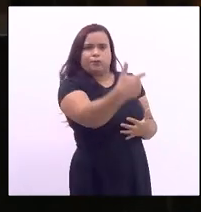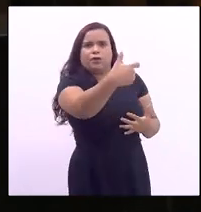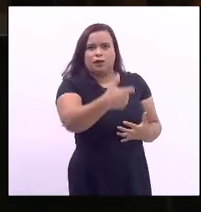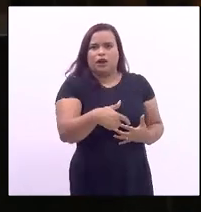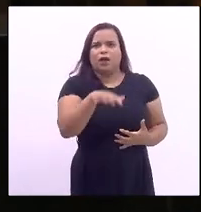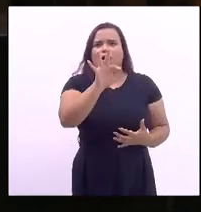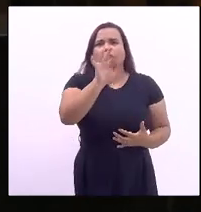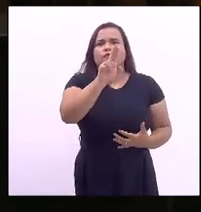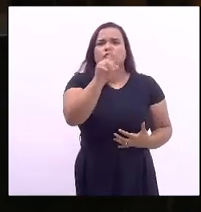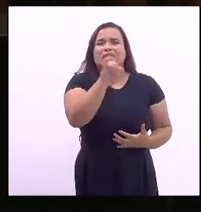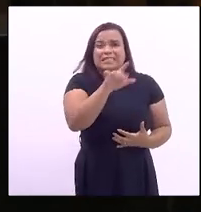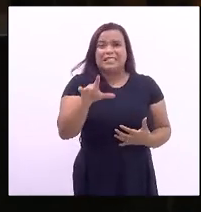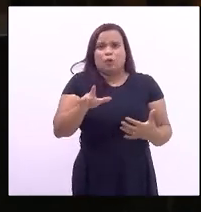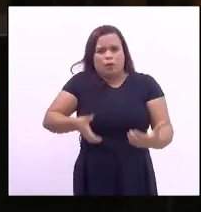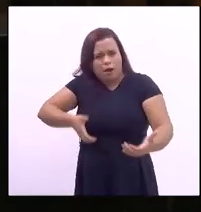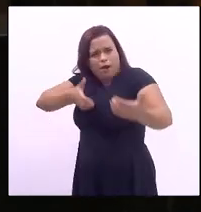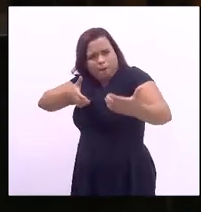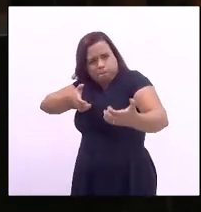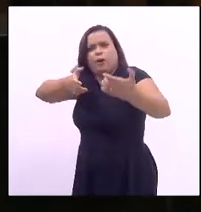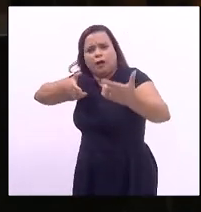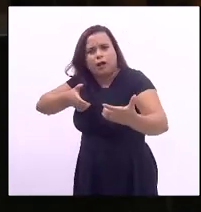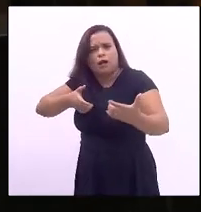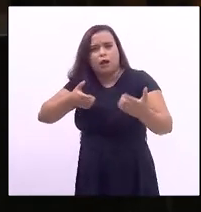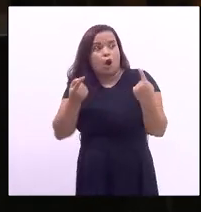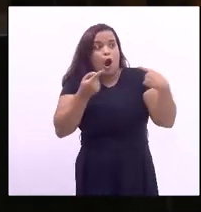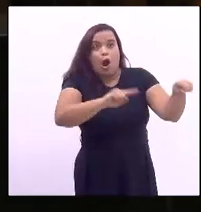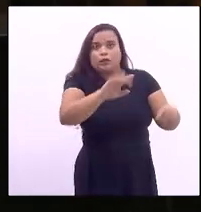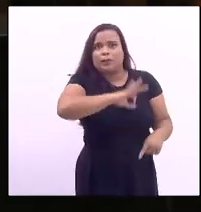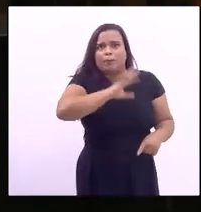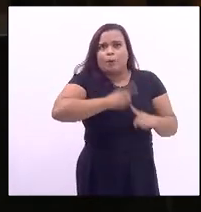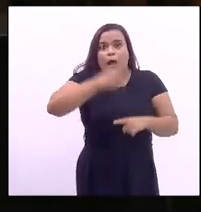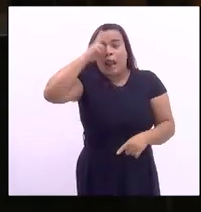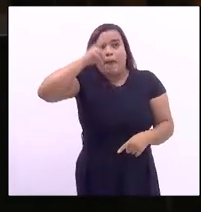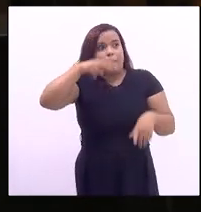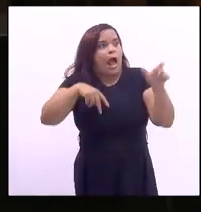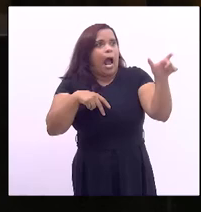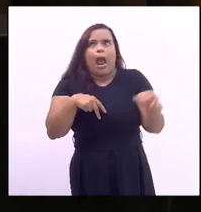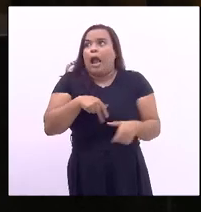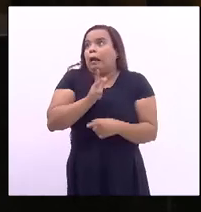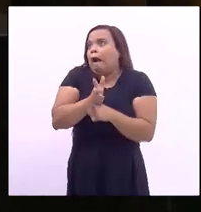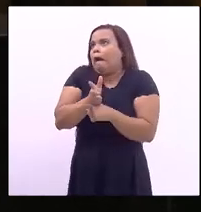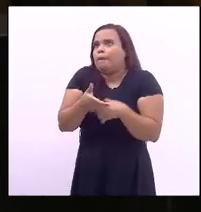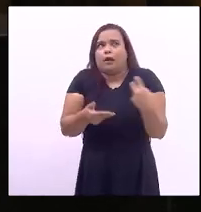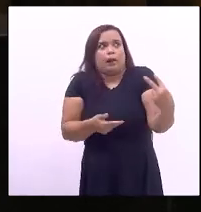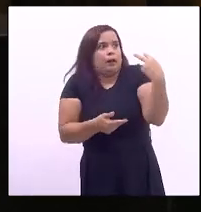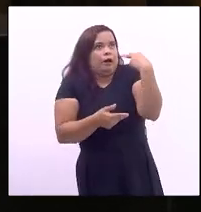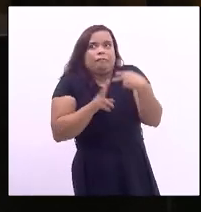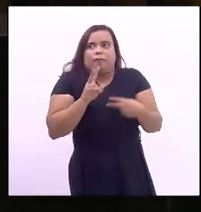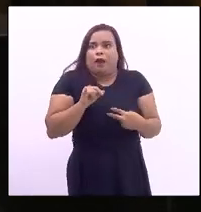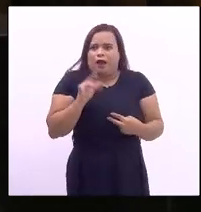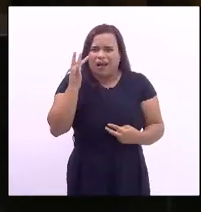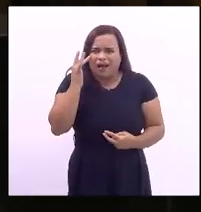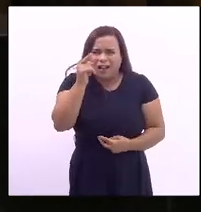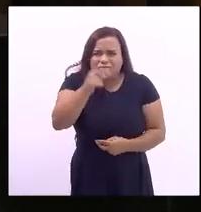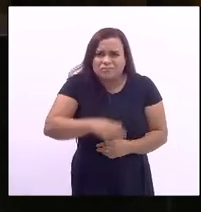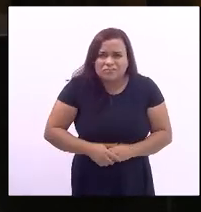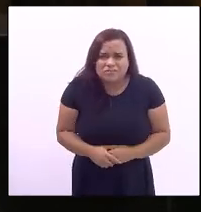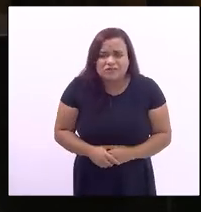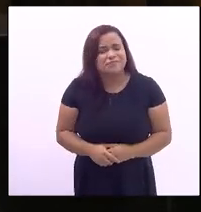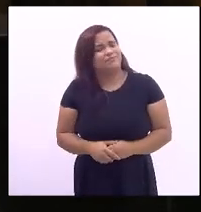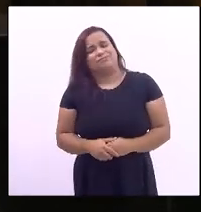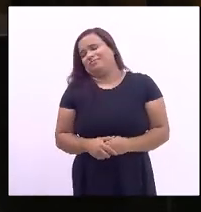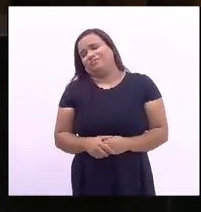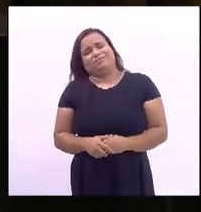fuzil contra um policial porque vai lembrar que o PM tem uma câmera no peito